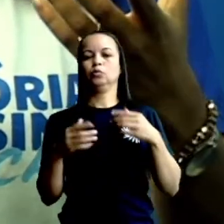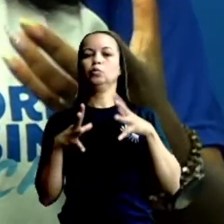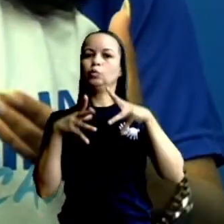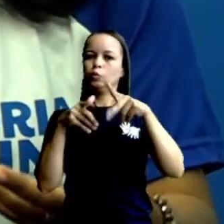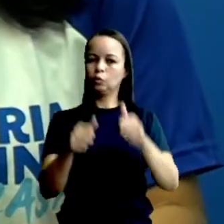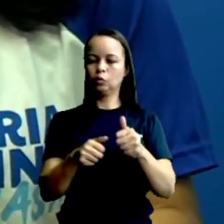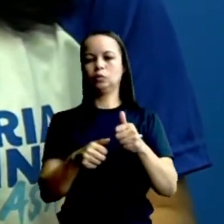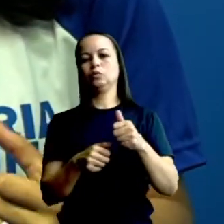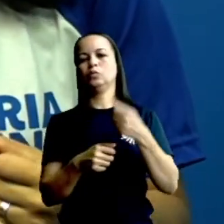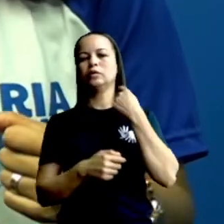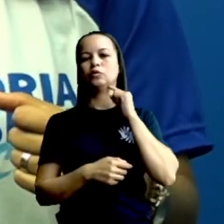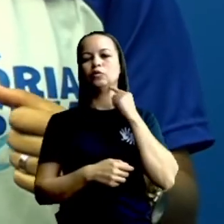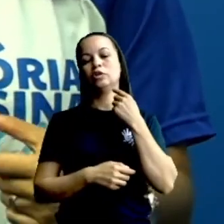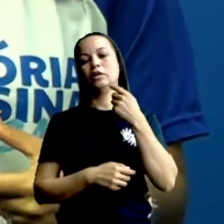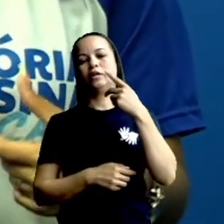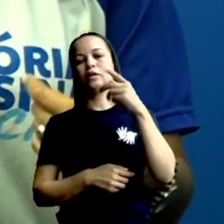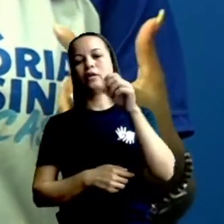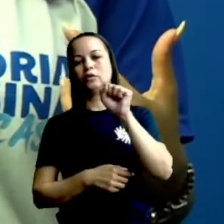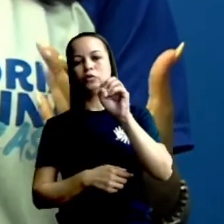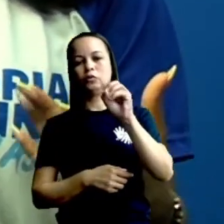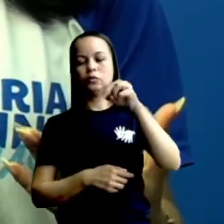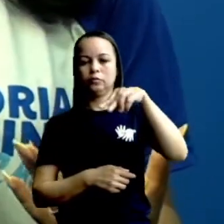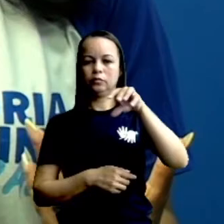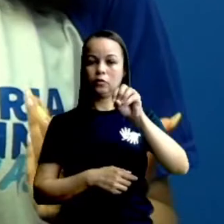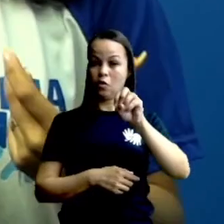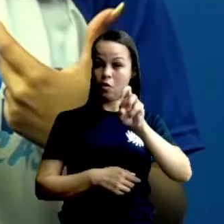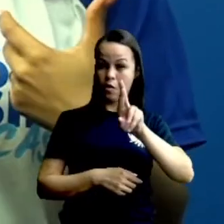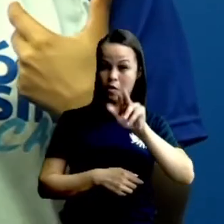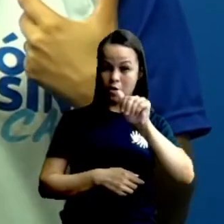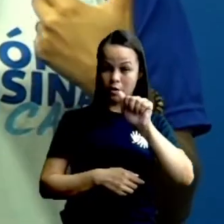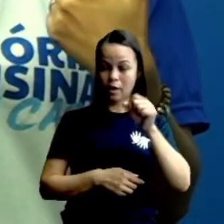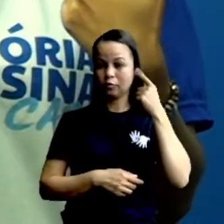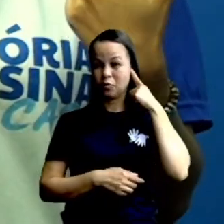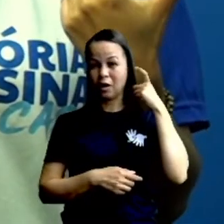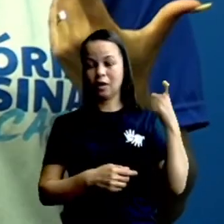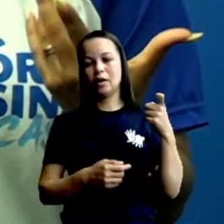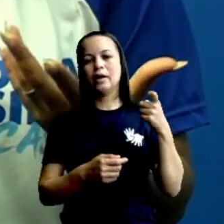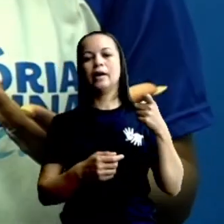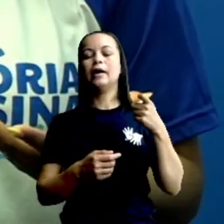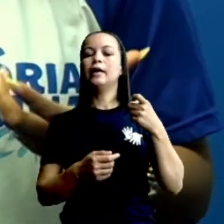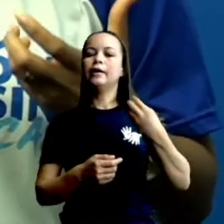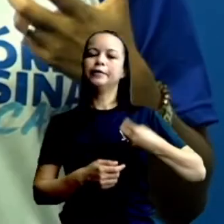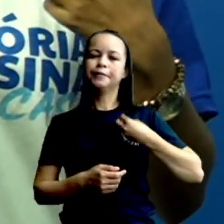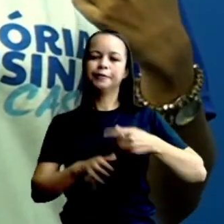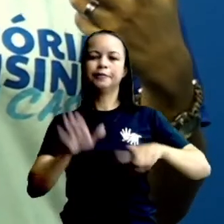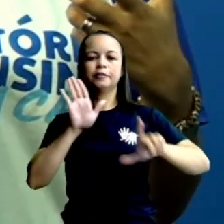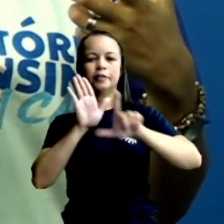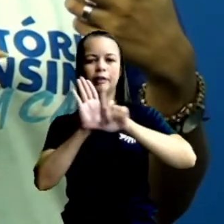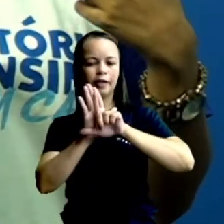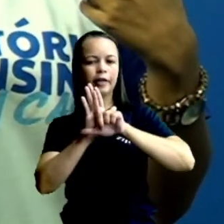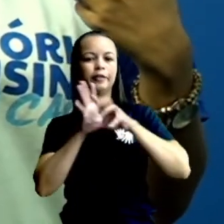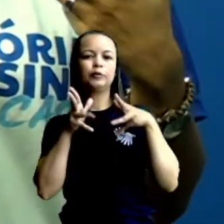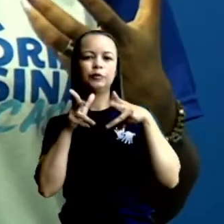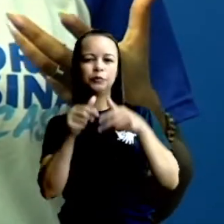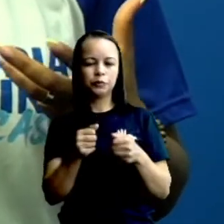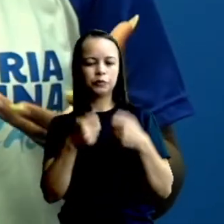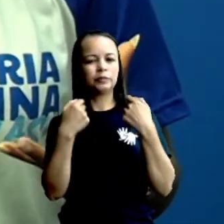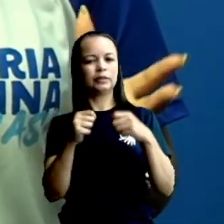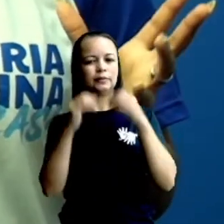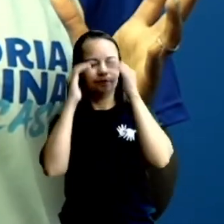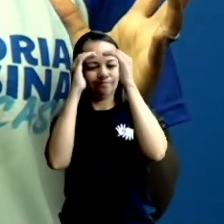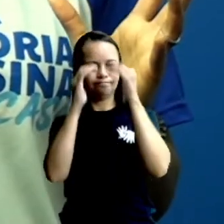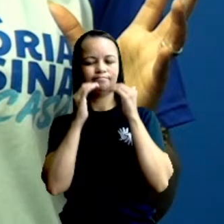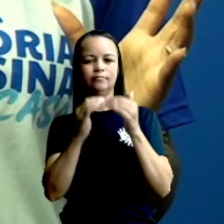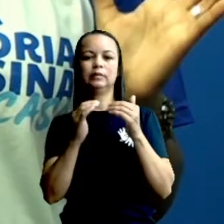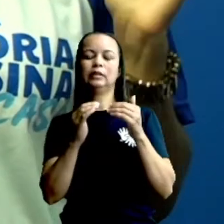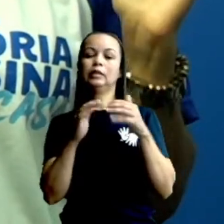poluições sonoras, certo? Existem leis, existe tudo que deve ser respeitado, porque nem